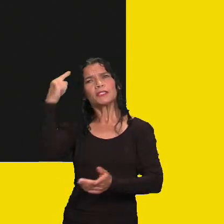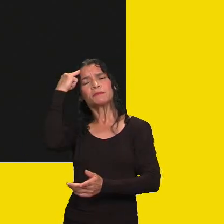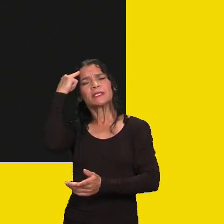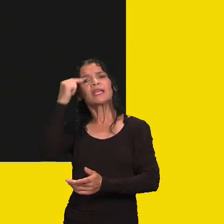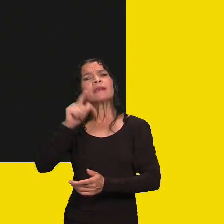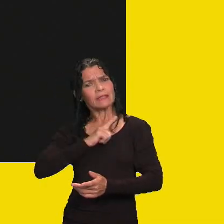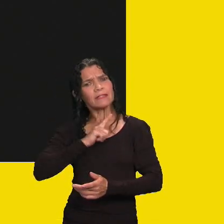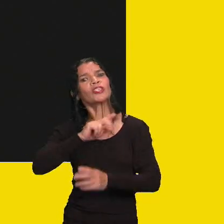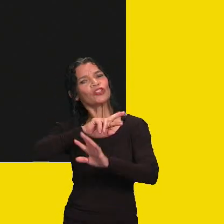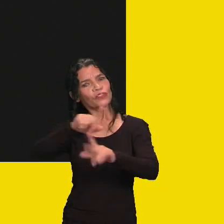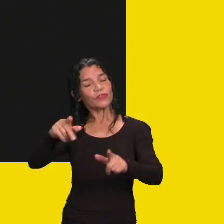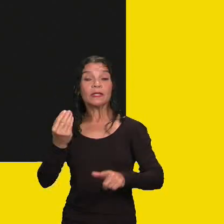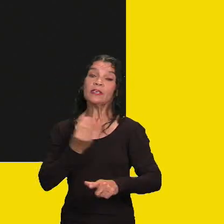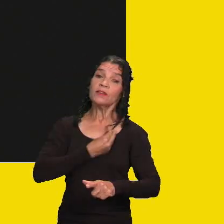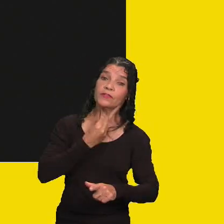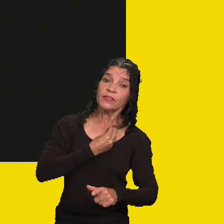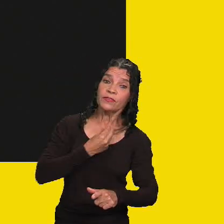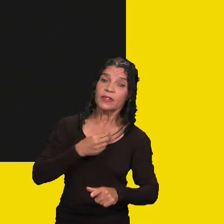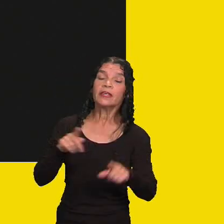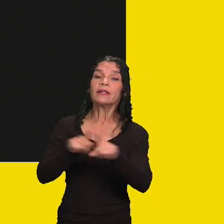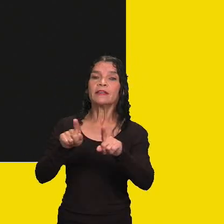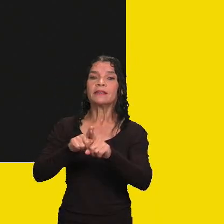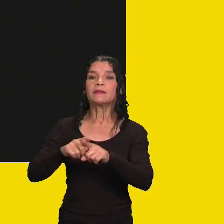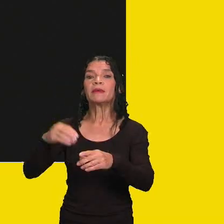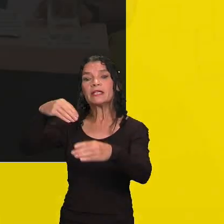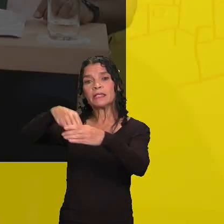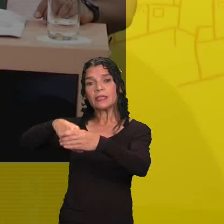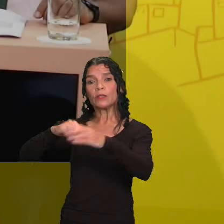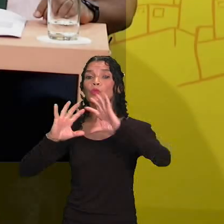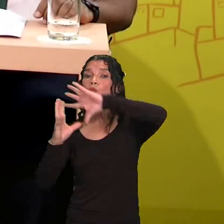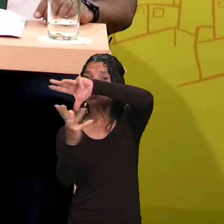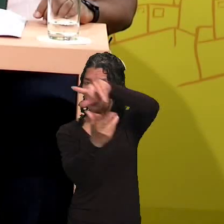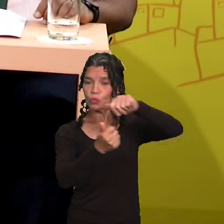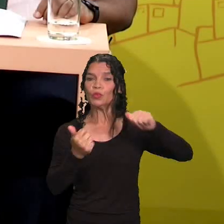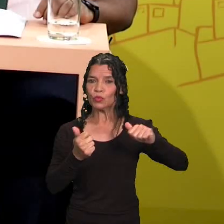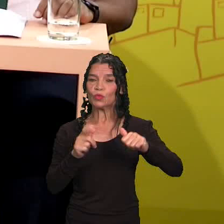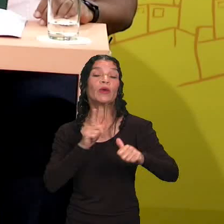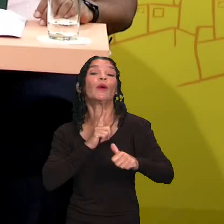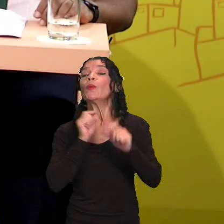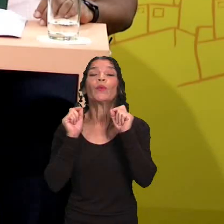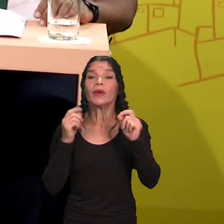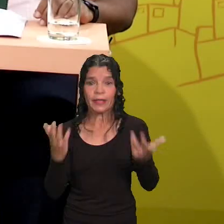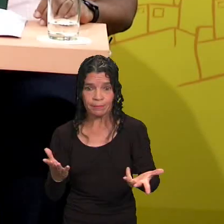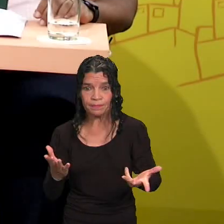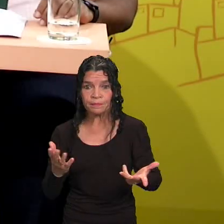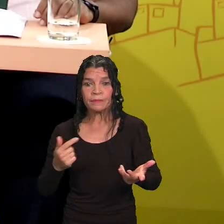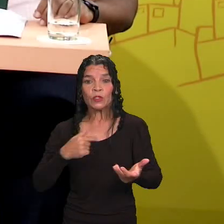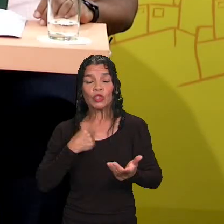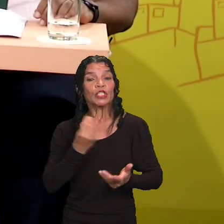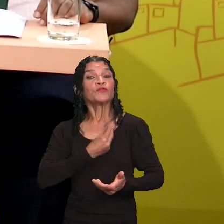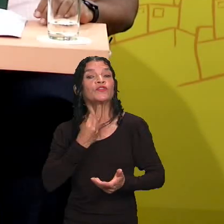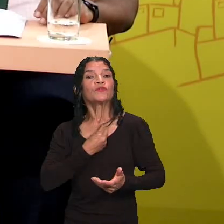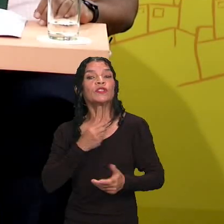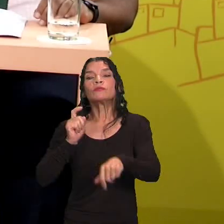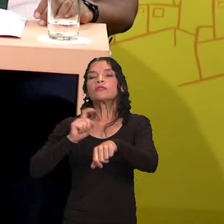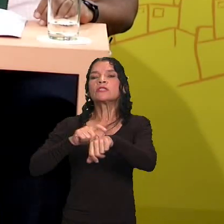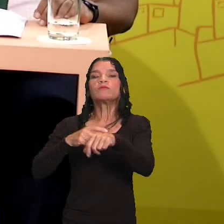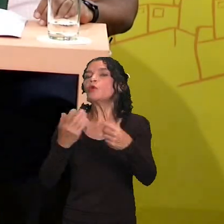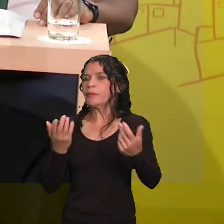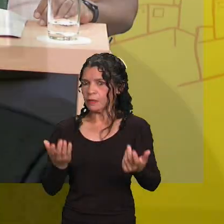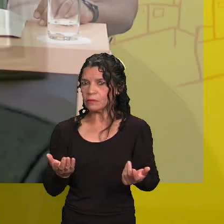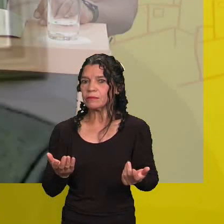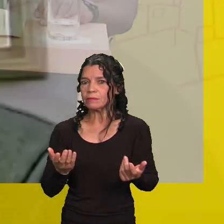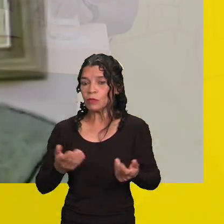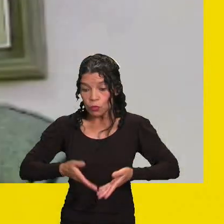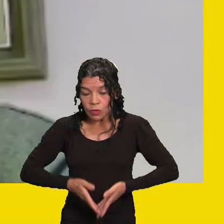uma diferença entre viver e existir, e a gente existe a partir do momento em que a